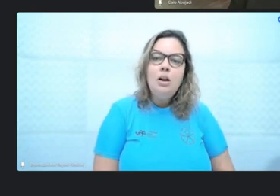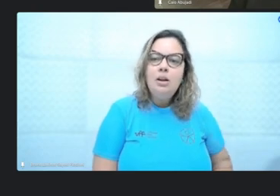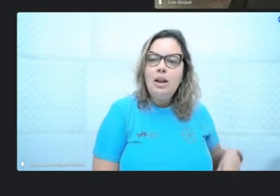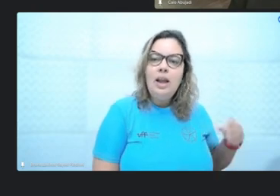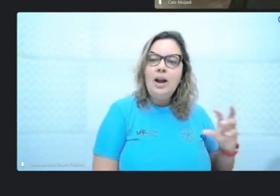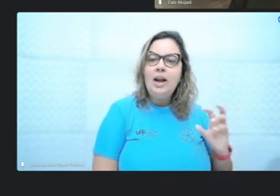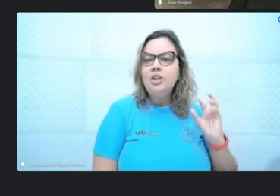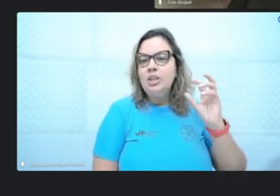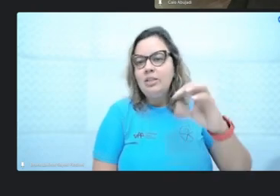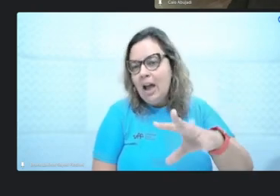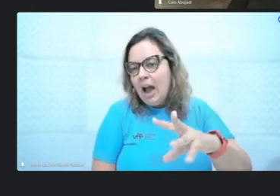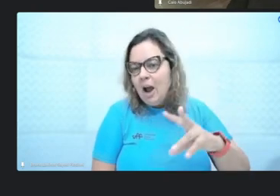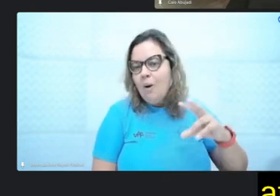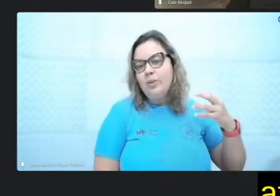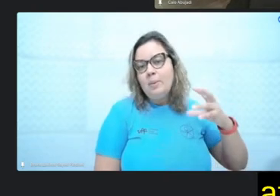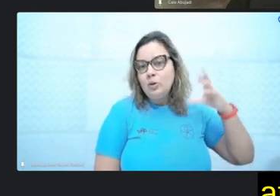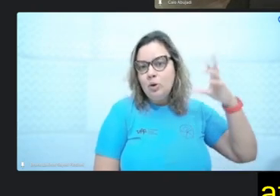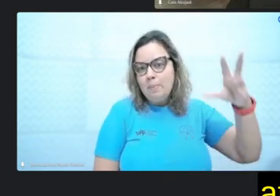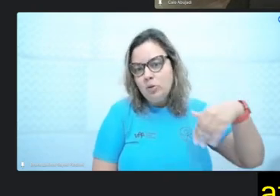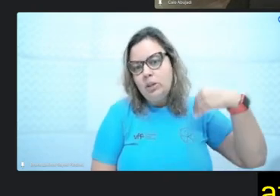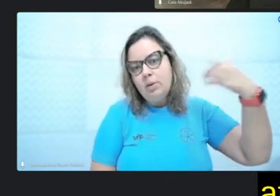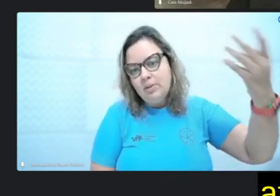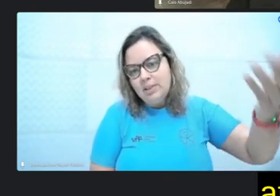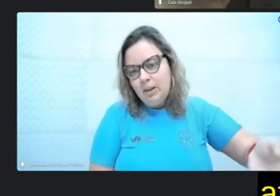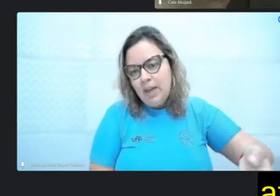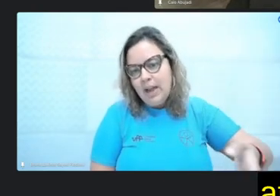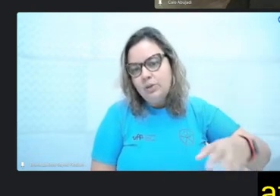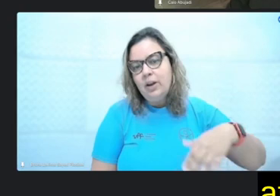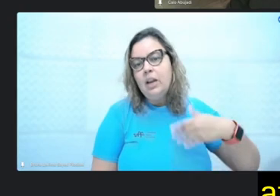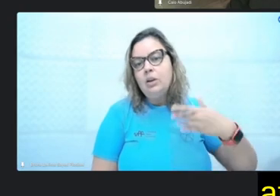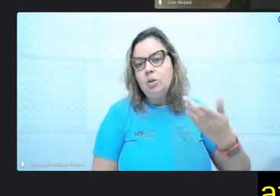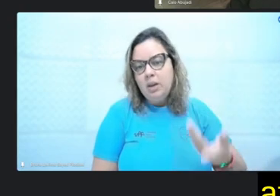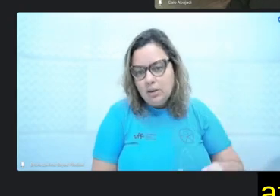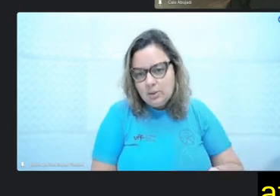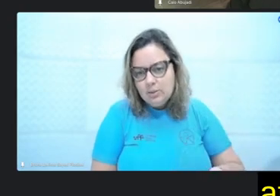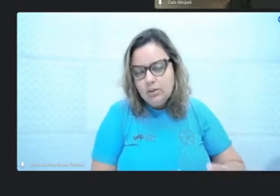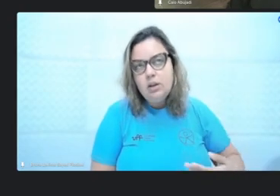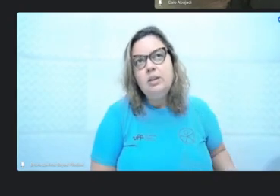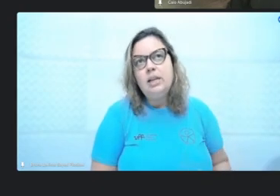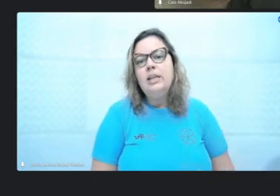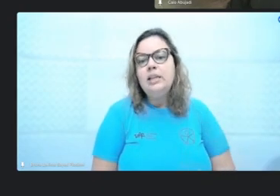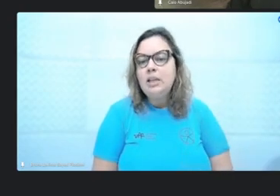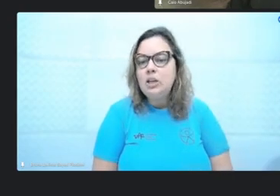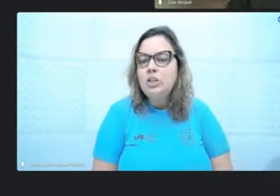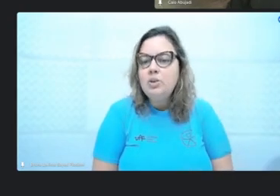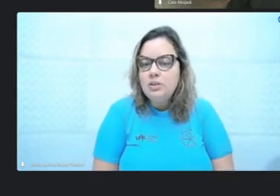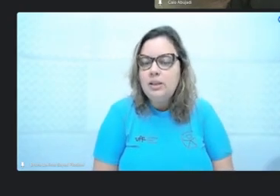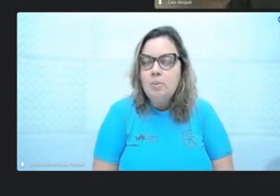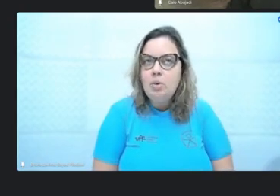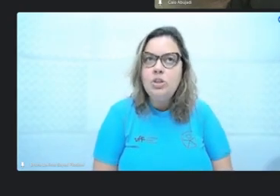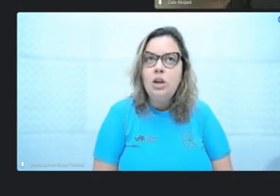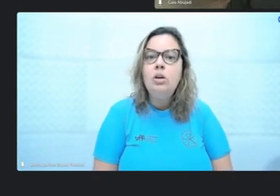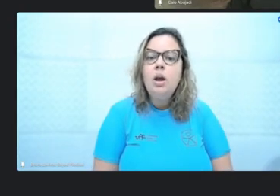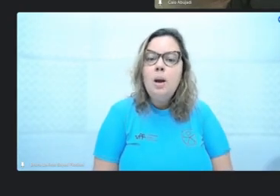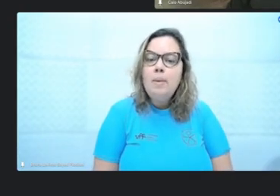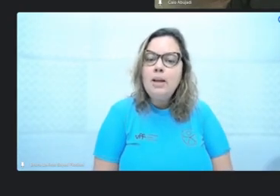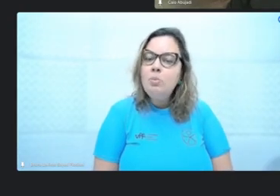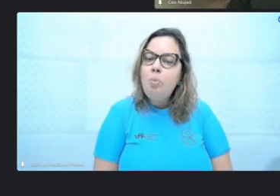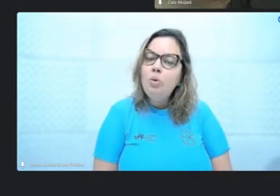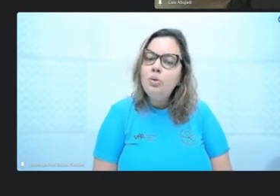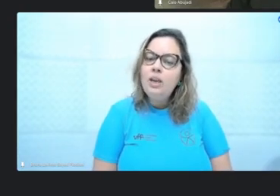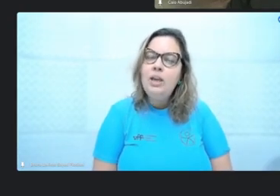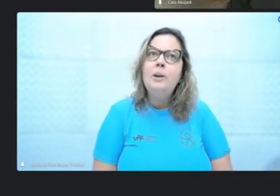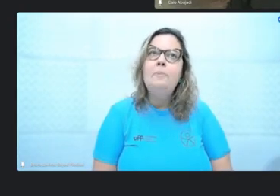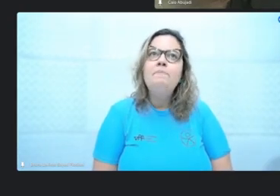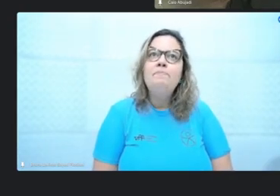social, né? Artista tal, até mais quando a pessoa tem uma visibilidade falando sobre isso. Isso é interessante, então, hoje você está mostrando. Mas